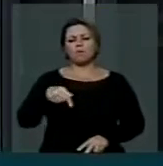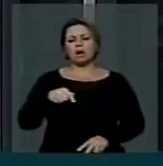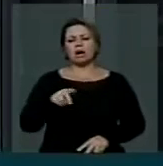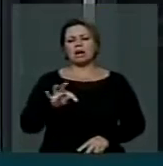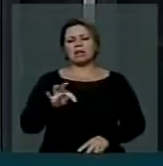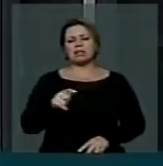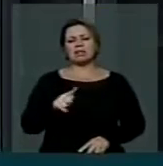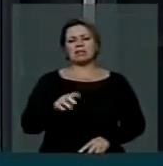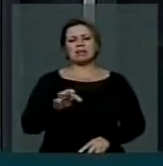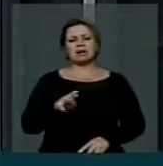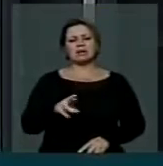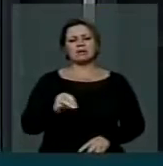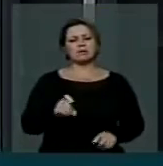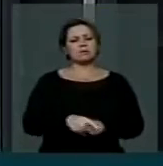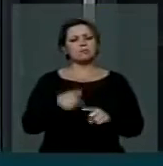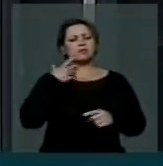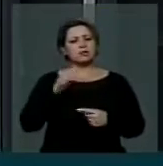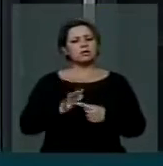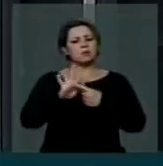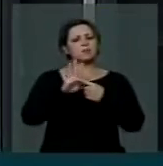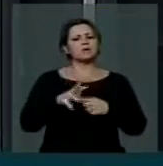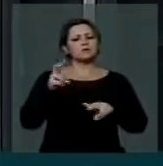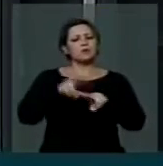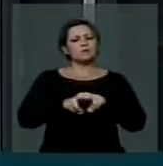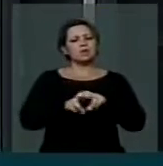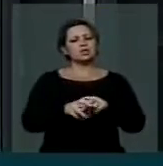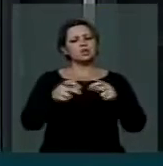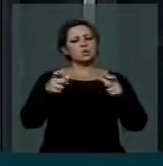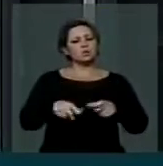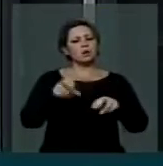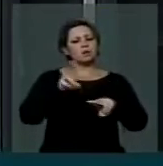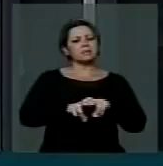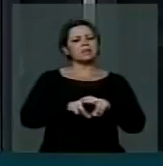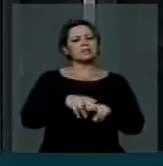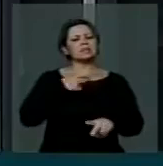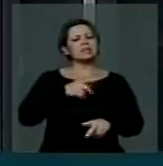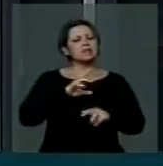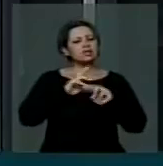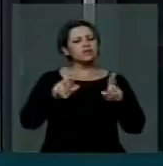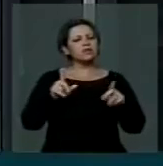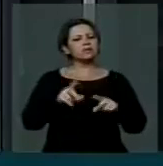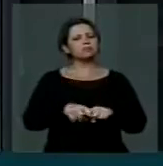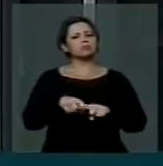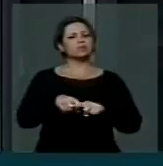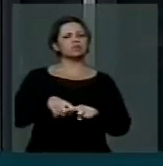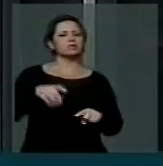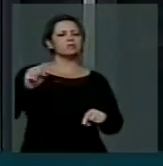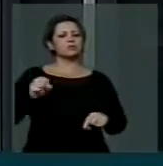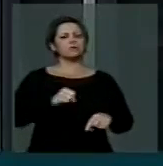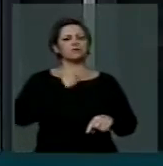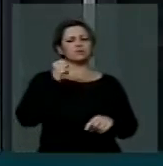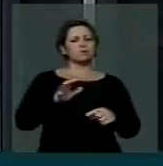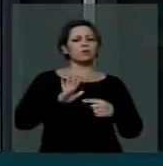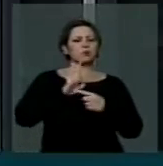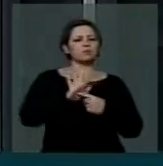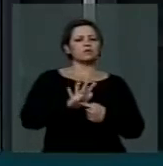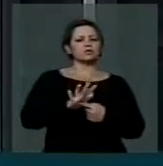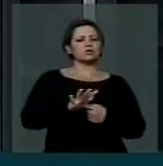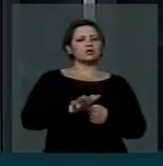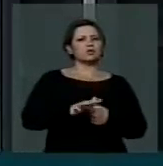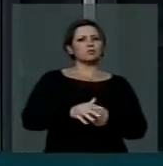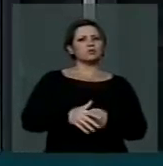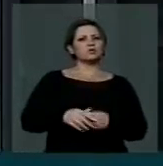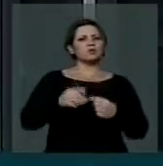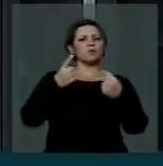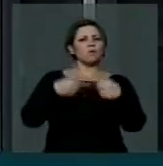deixar patente que esse presídio constitui um enclave de exceção e, portanto, um repulsivo monumento de